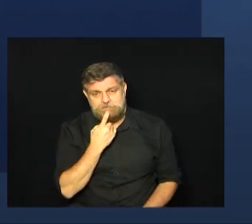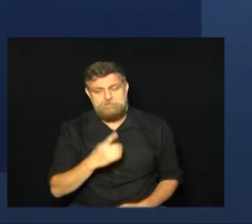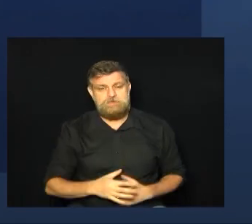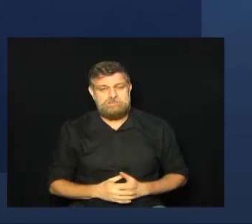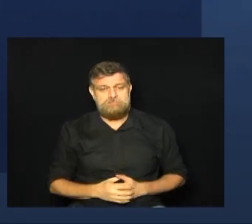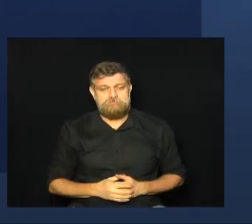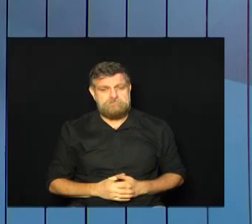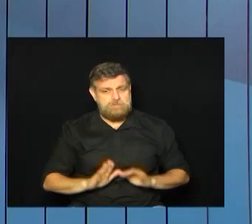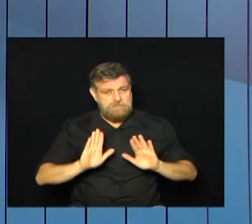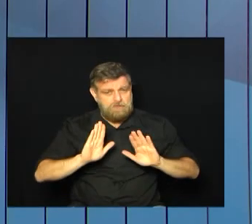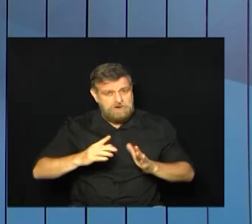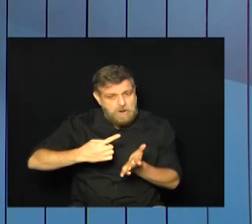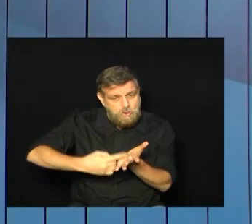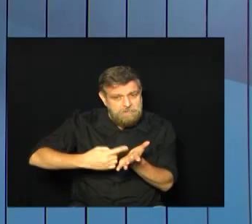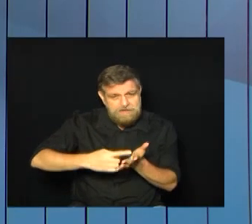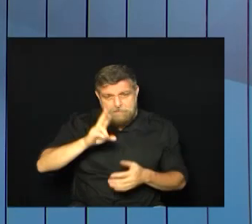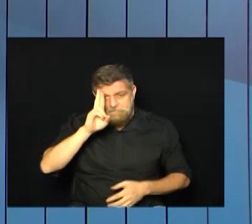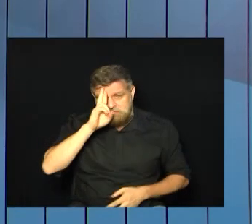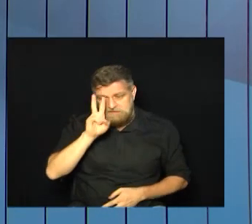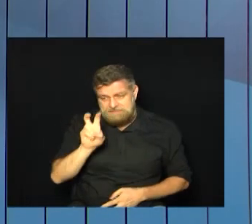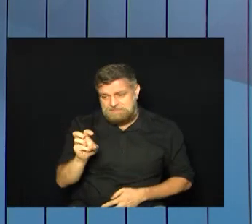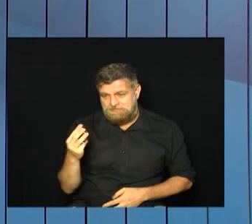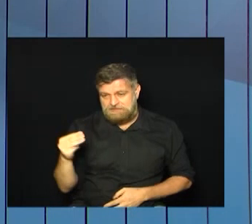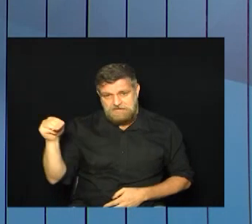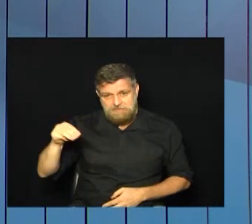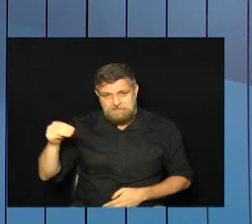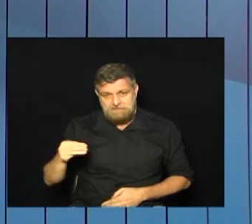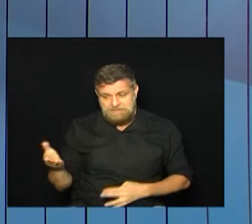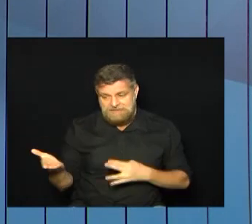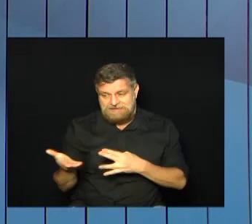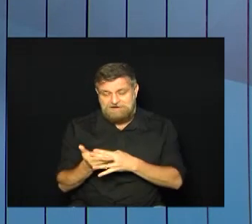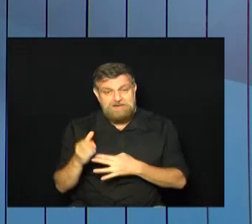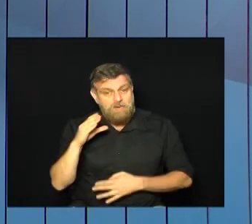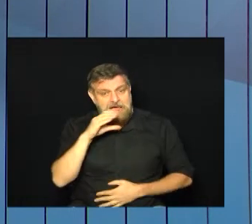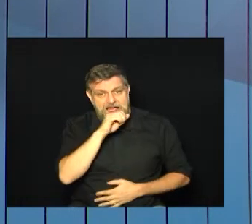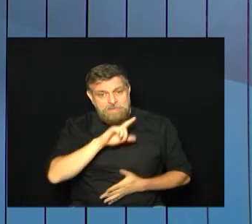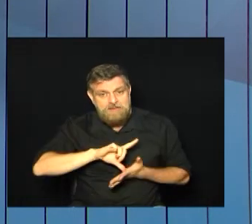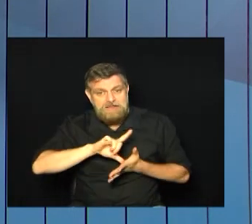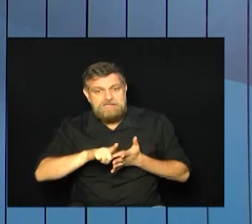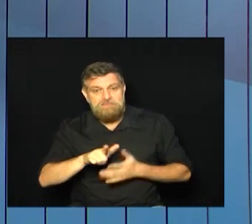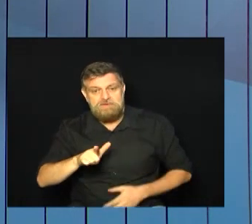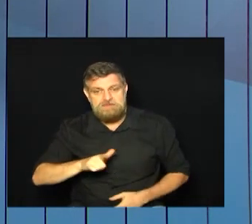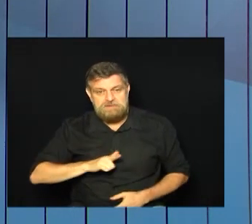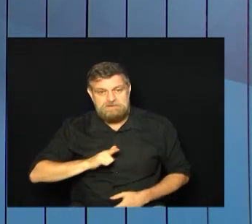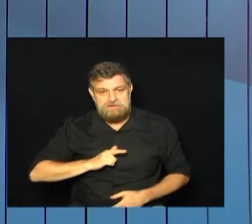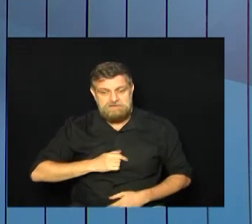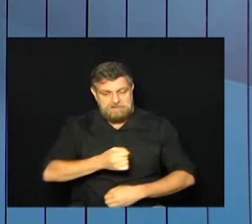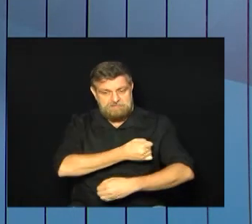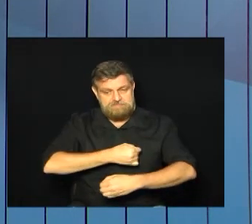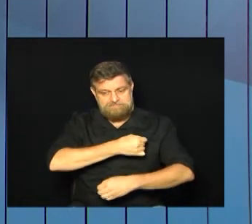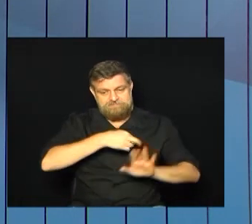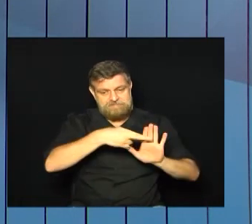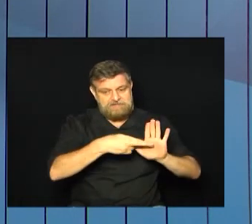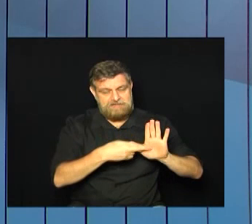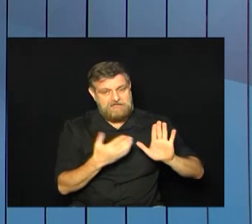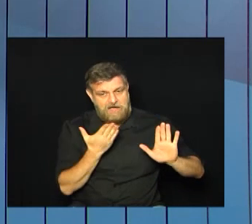Campinas. Vamos fazer o seguinte, 12h53, a gente vai fazer um rápido intervalo e na volta tem culinária aqui no nosso